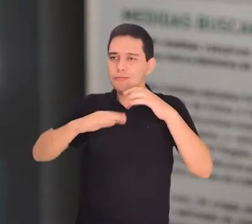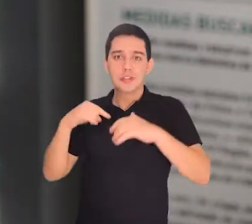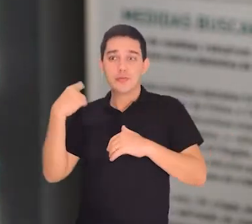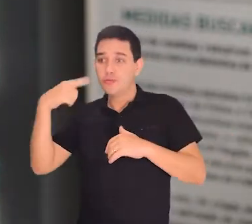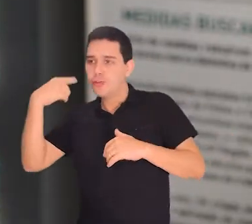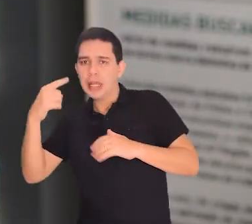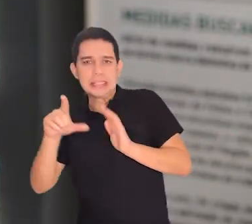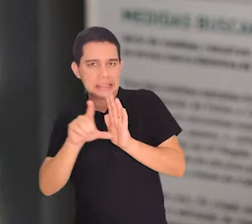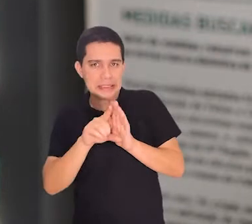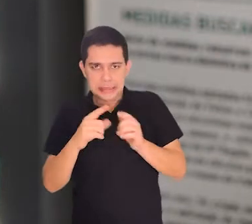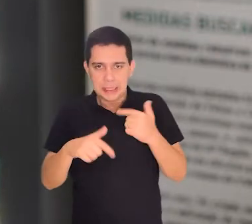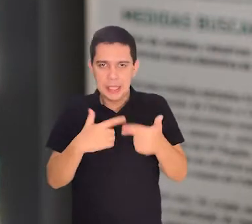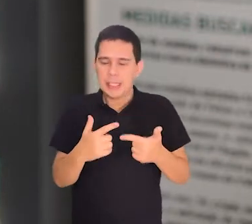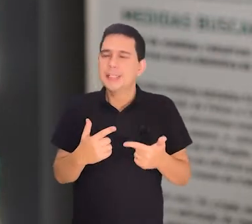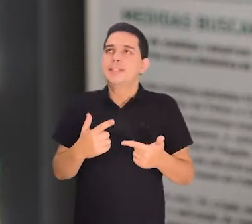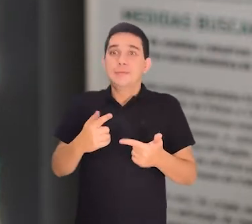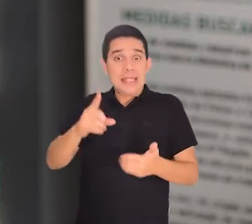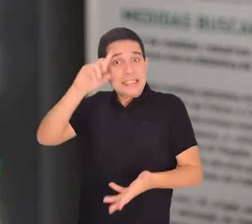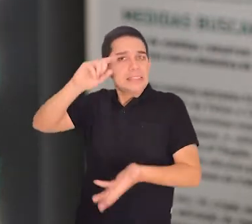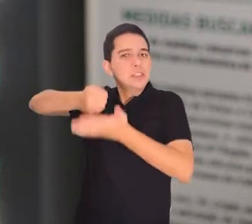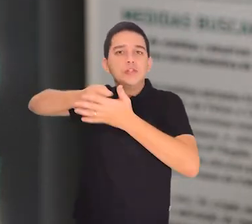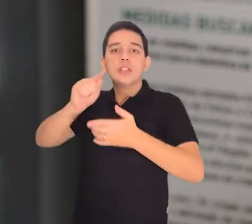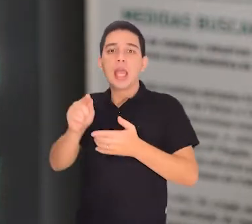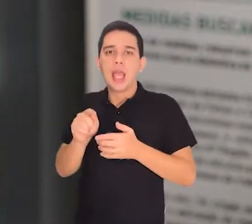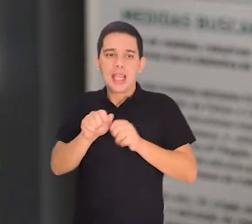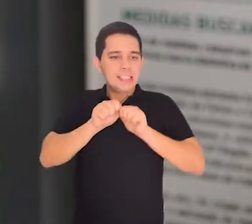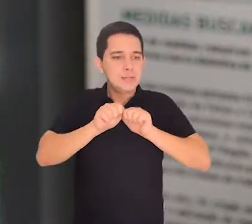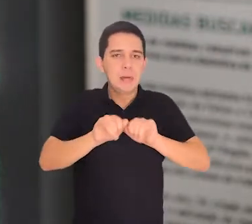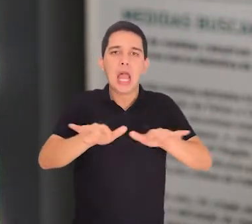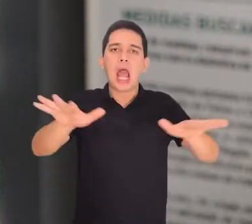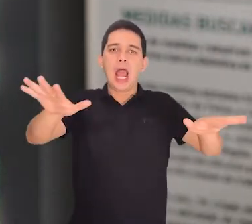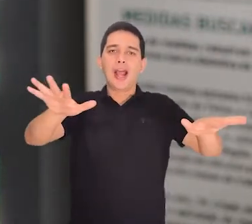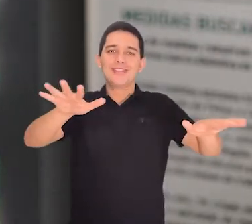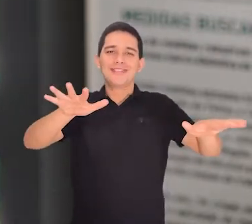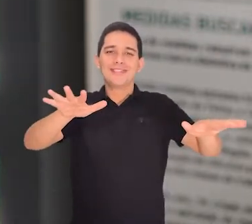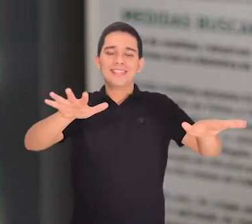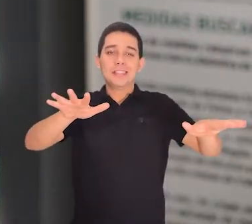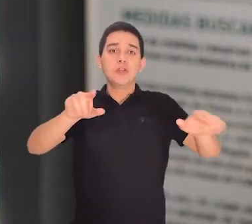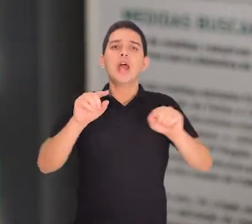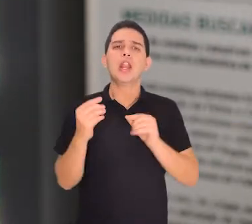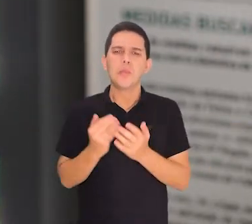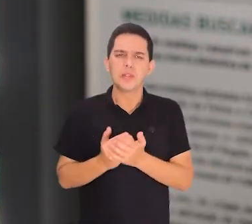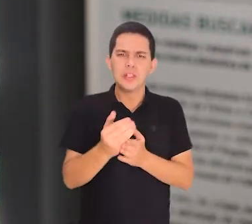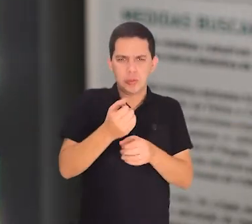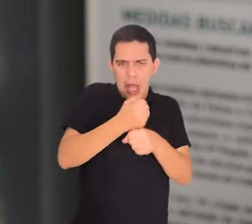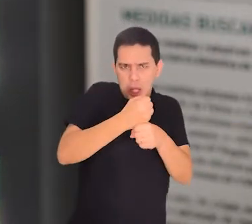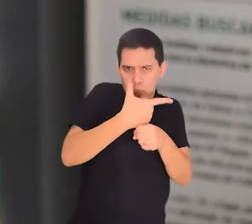compartilhar conhecimento. Desde 2007, ela dá aulas em faculdades e